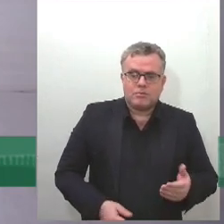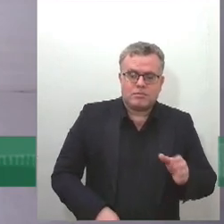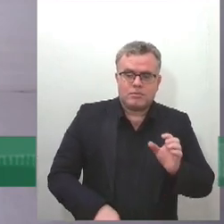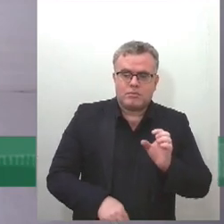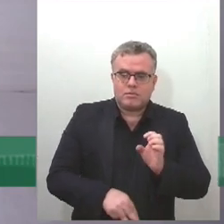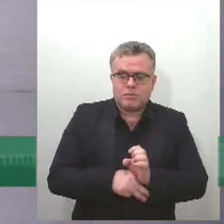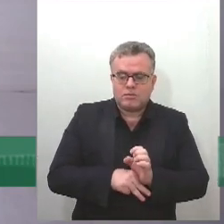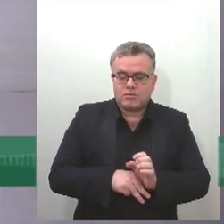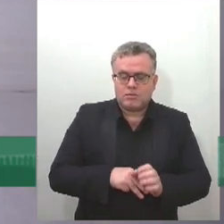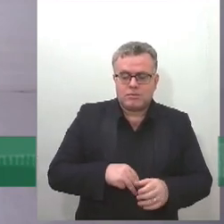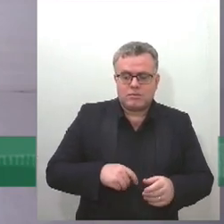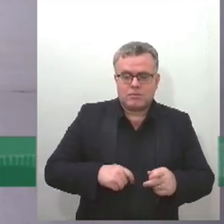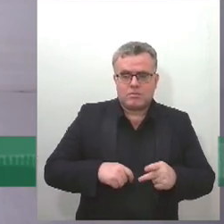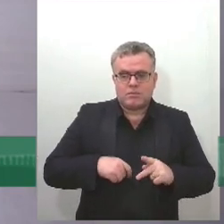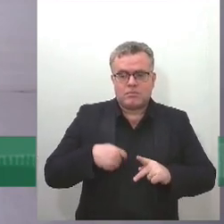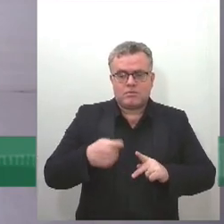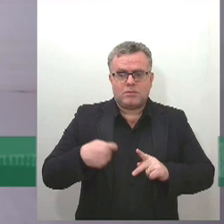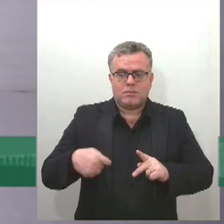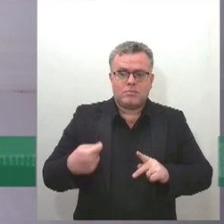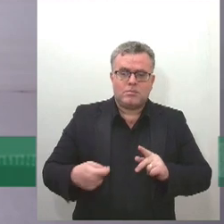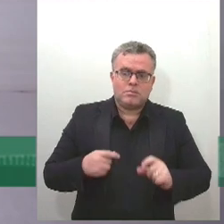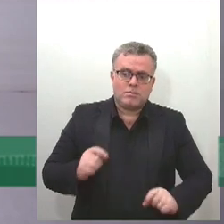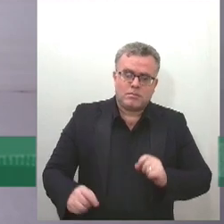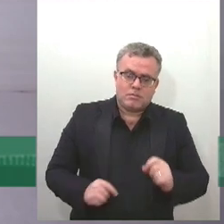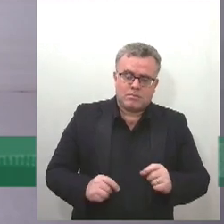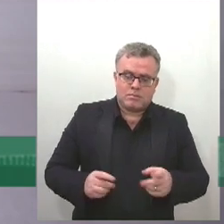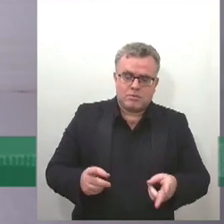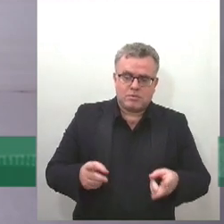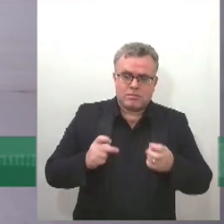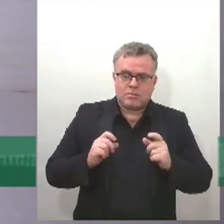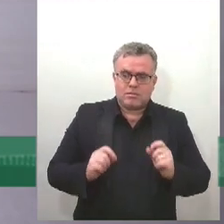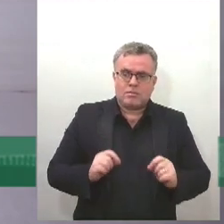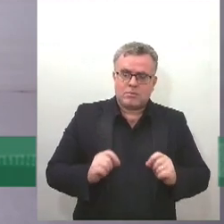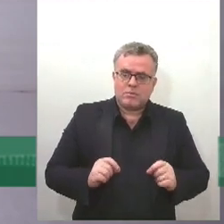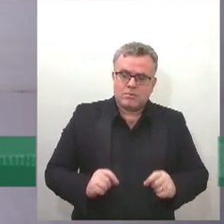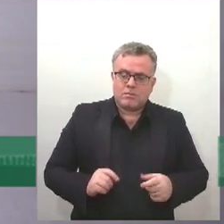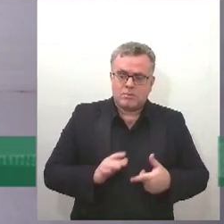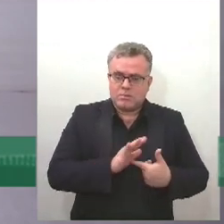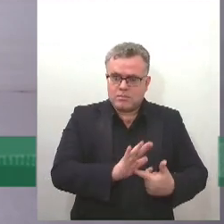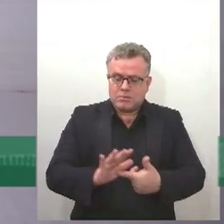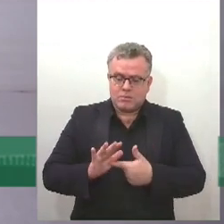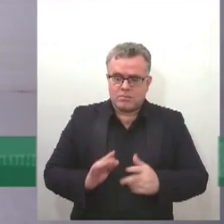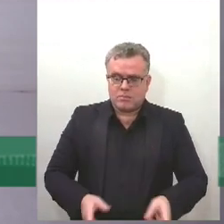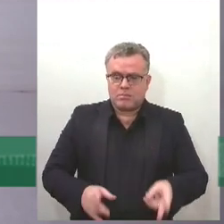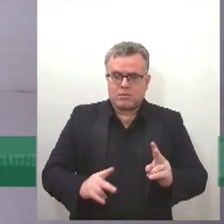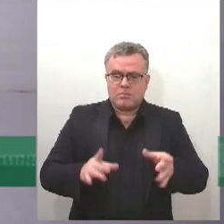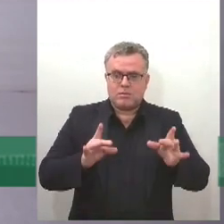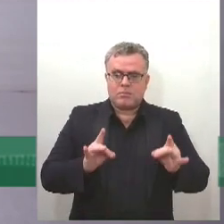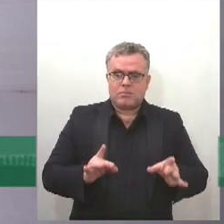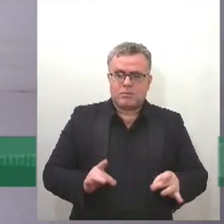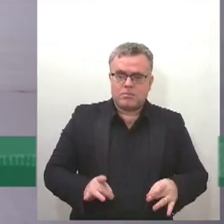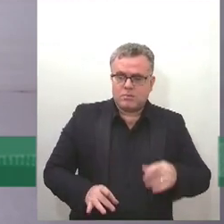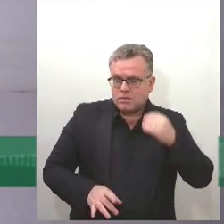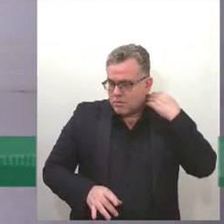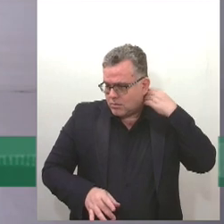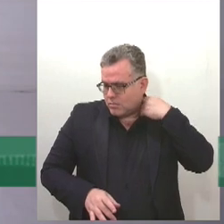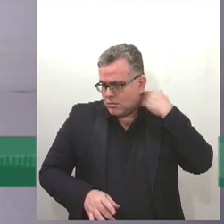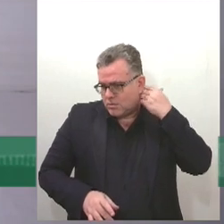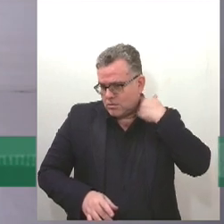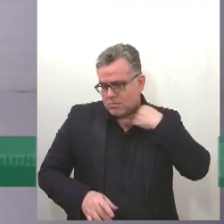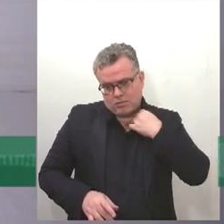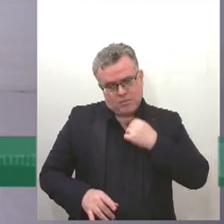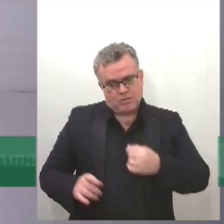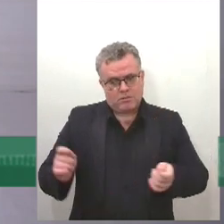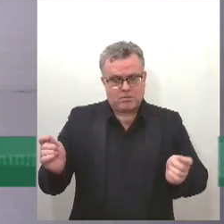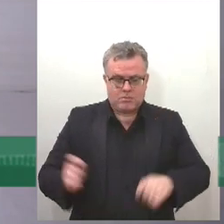três poderes eh em seguida foi emitida uma nota para detalhar minimamente ali o que é que foi decidido em relação